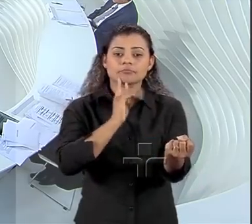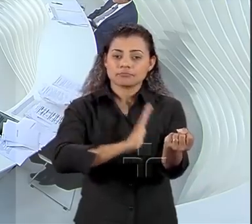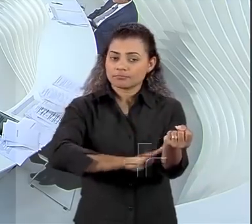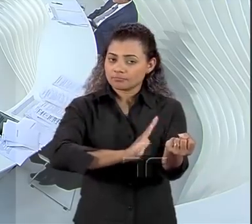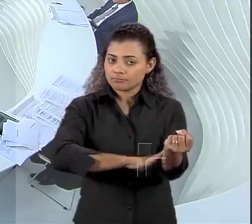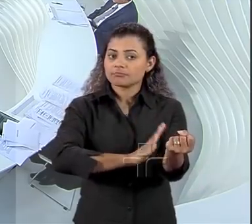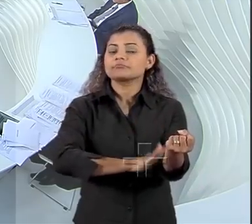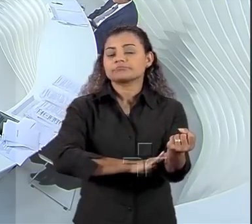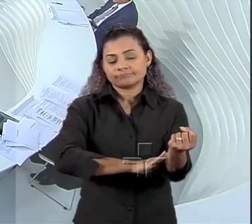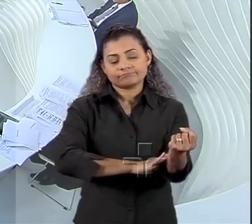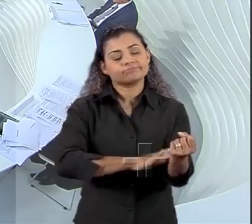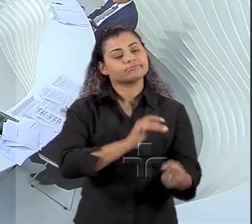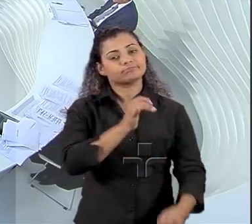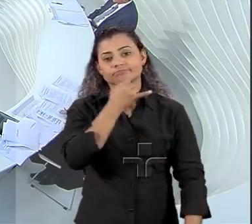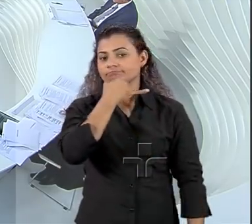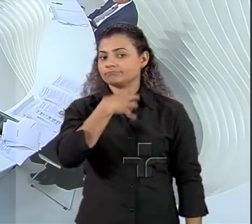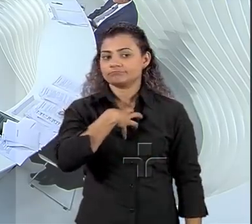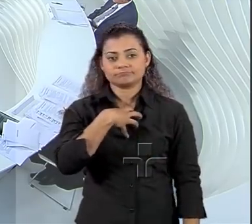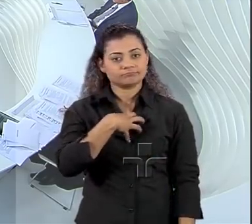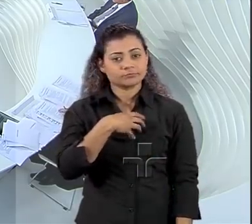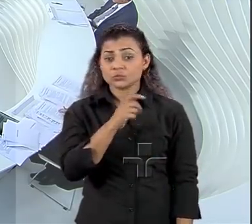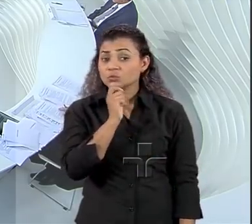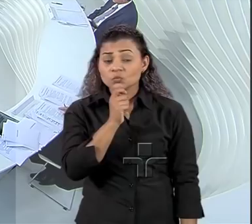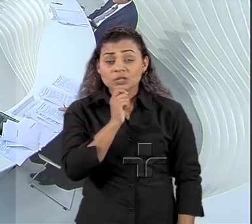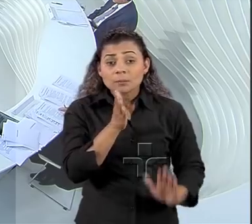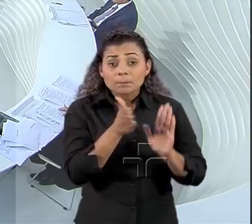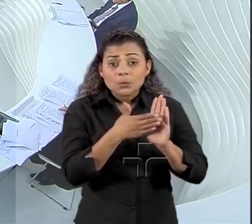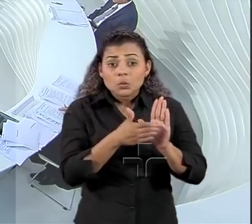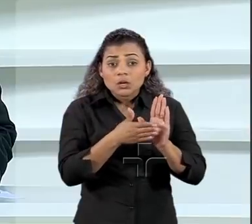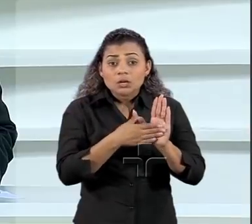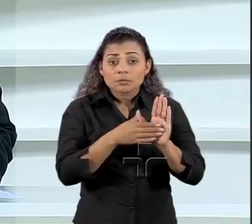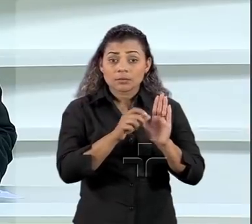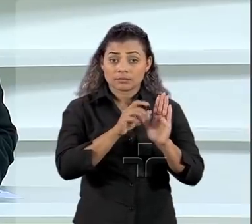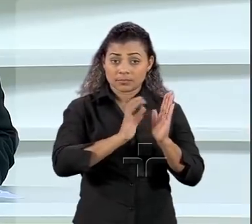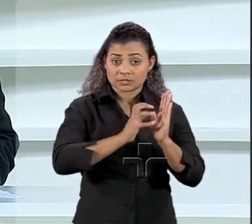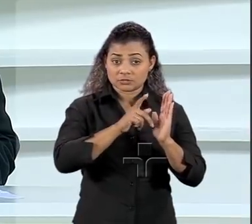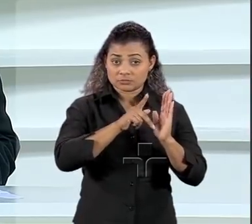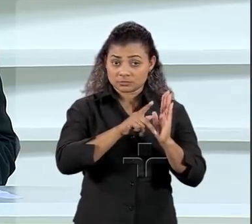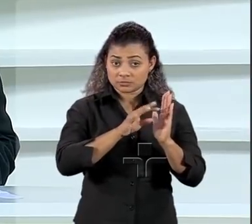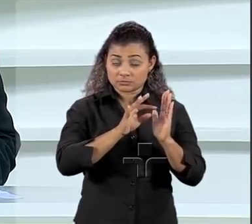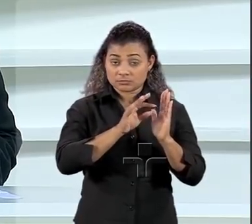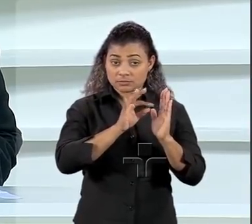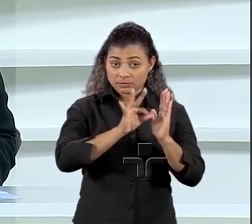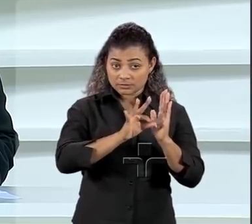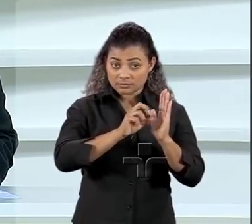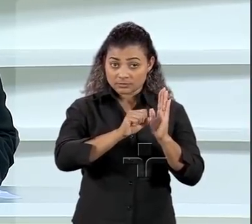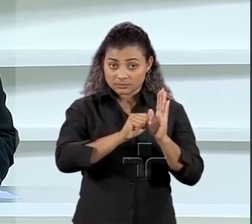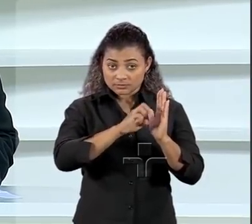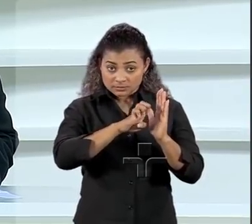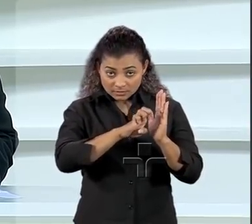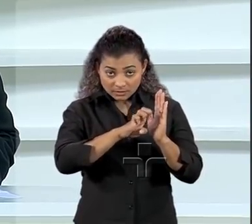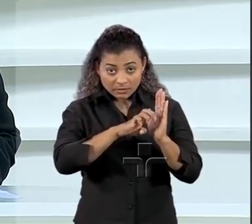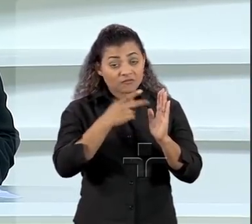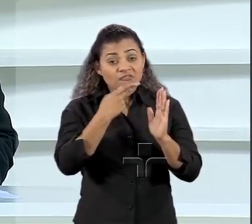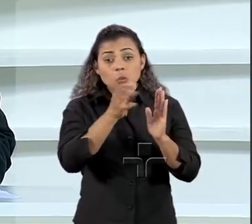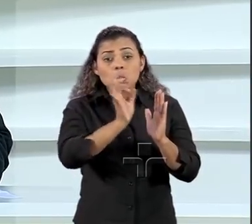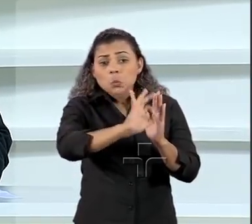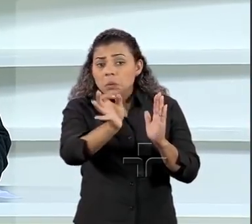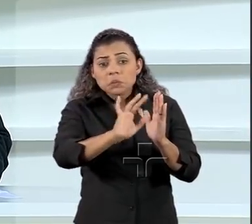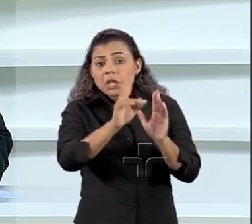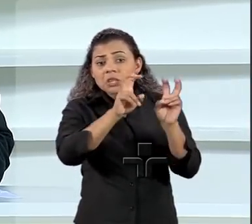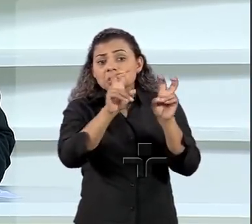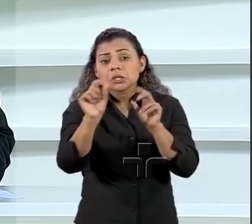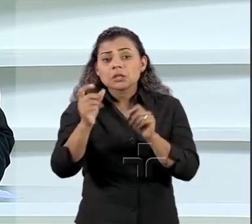Infelizmente, nenhum programa apresentado no TSE, dos partidos, tocou na questão do alcoolismo. Você falou